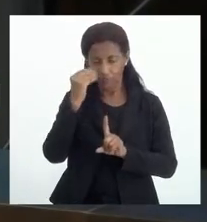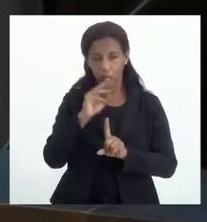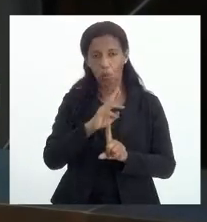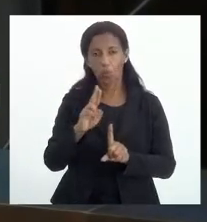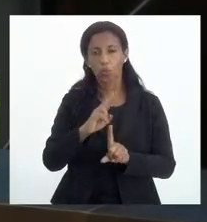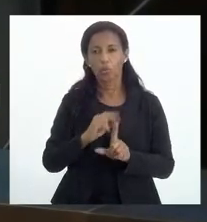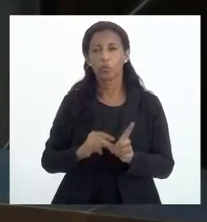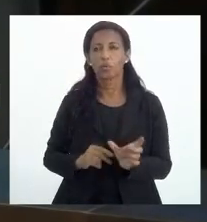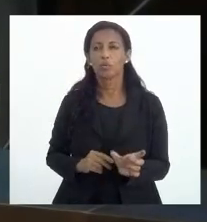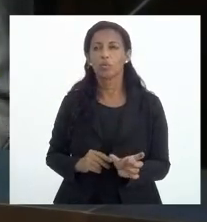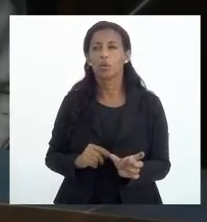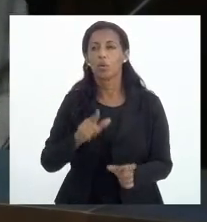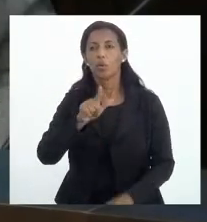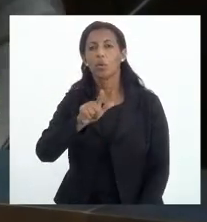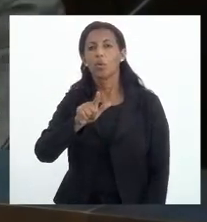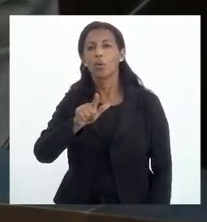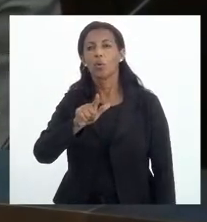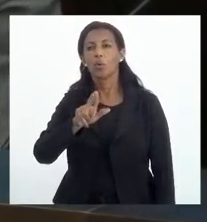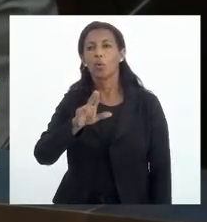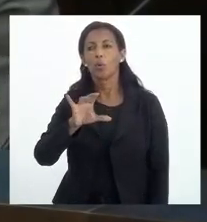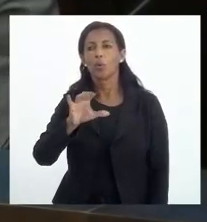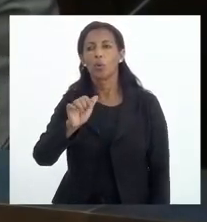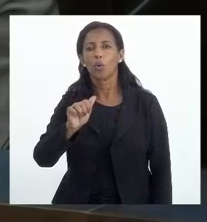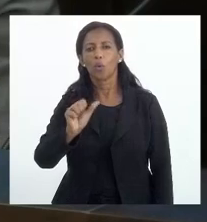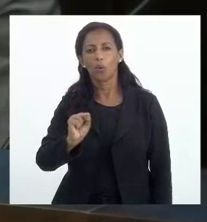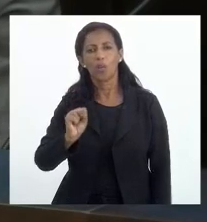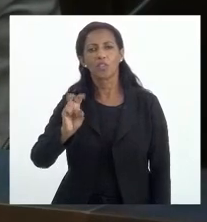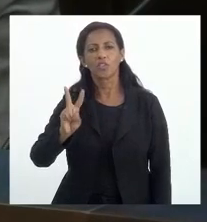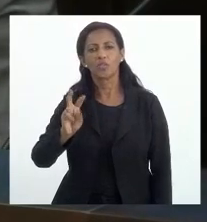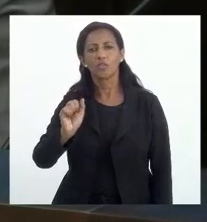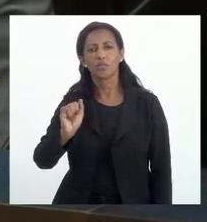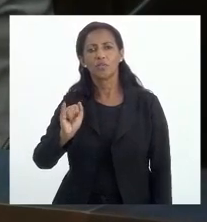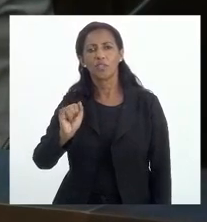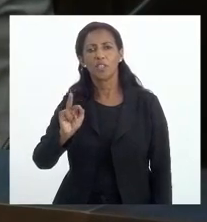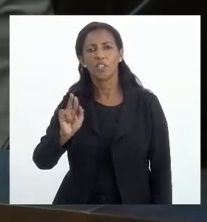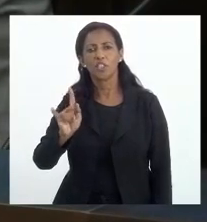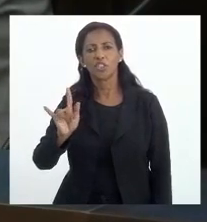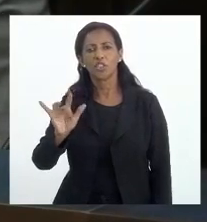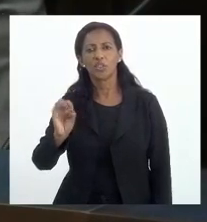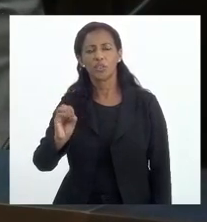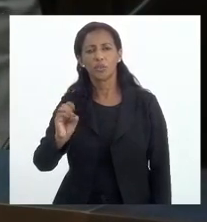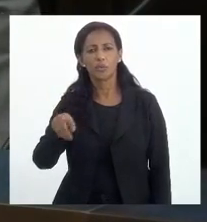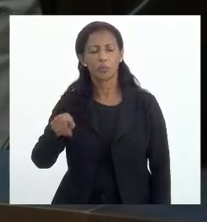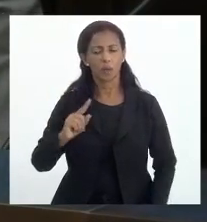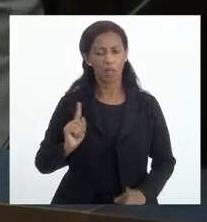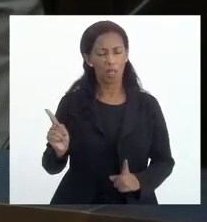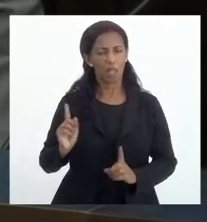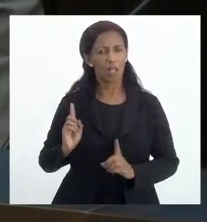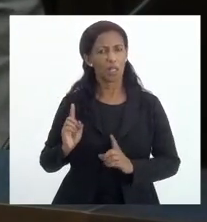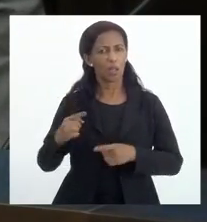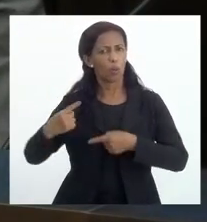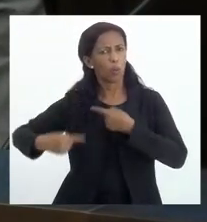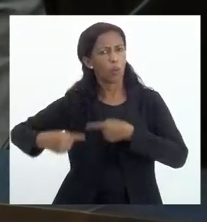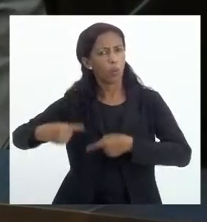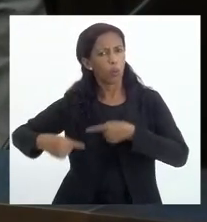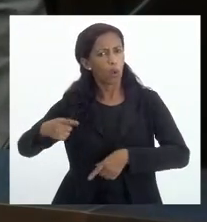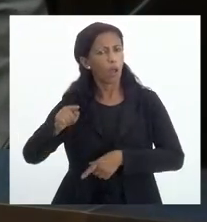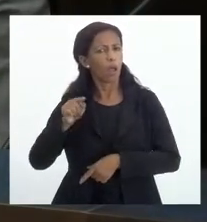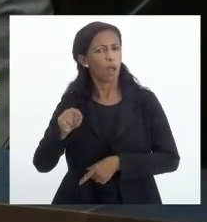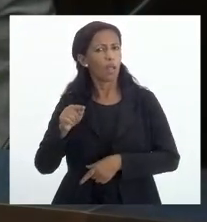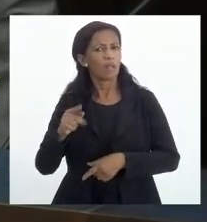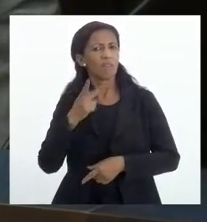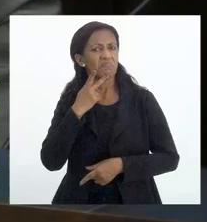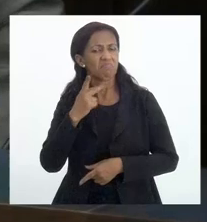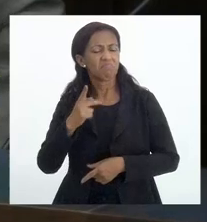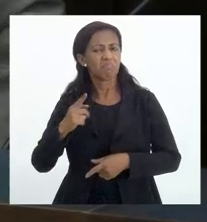o Lucas Virgílio, que discute novamente essa questão do